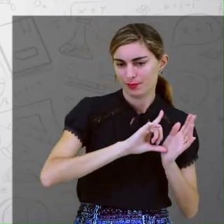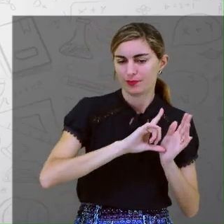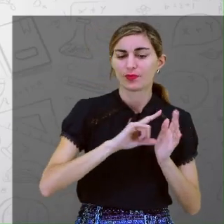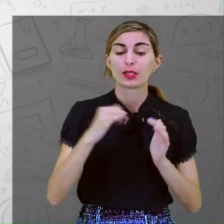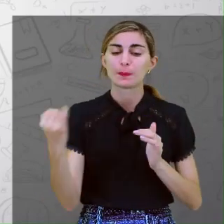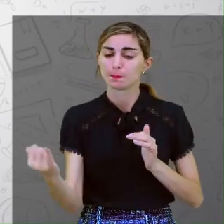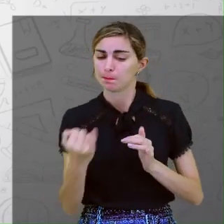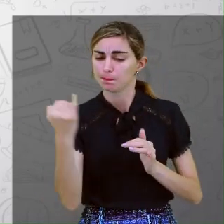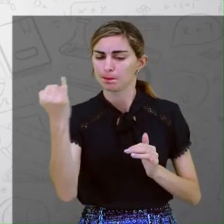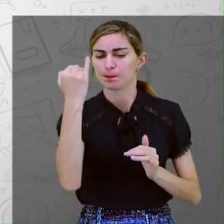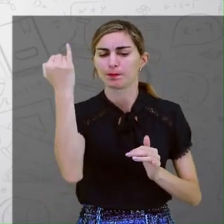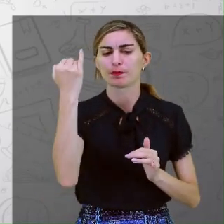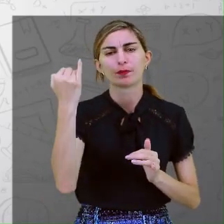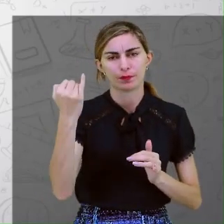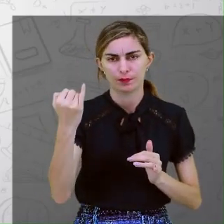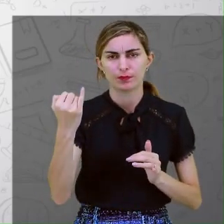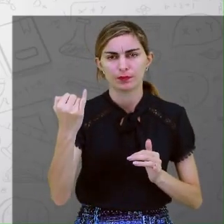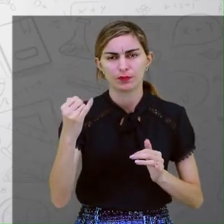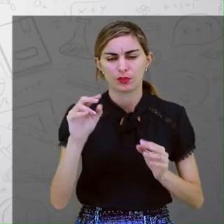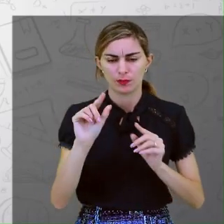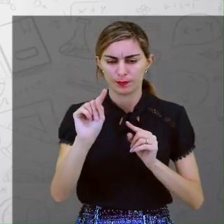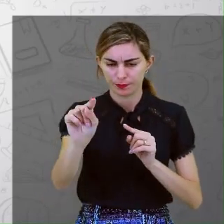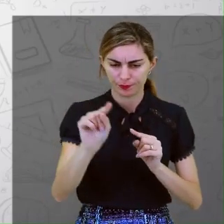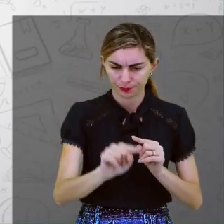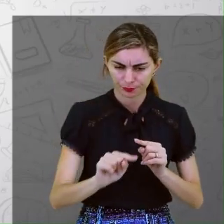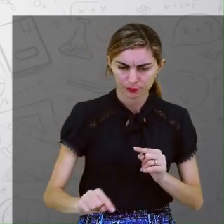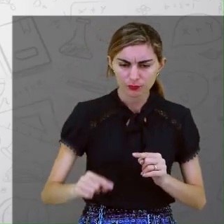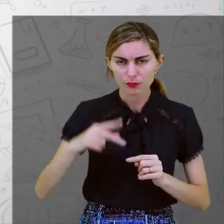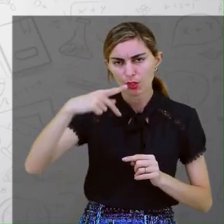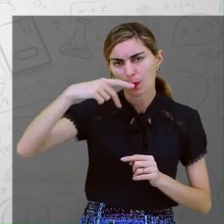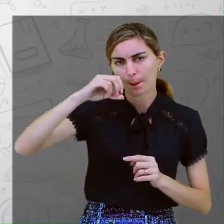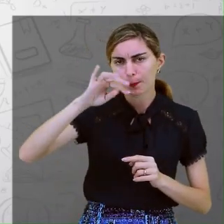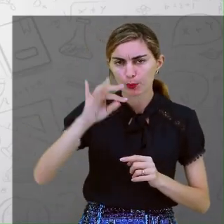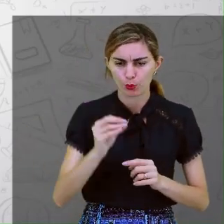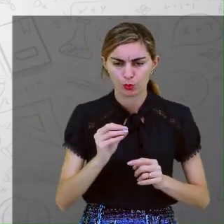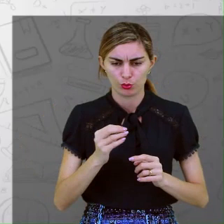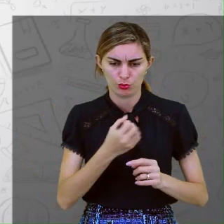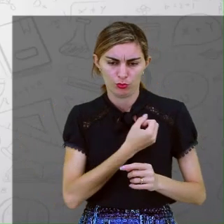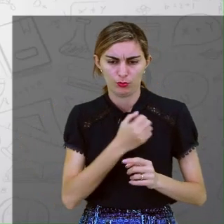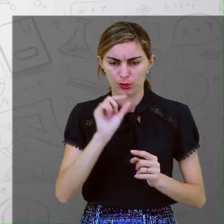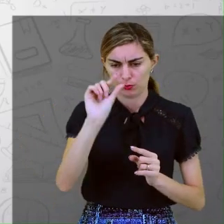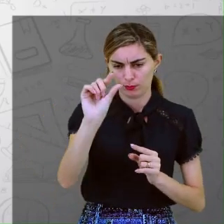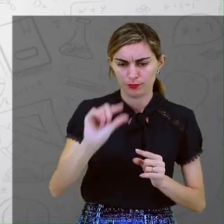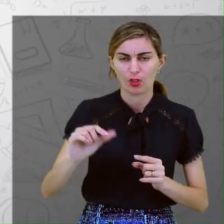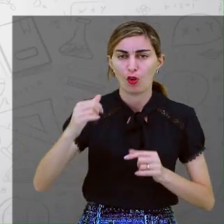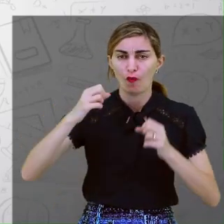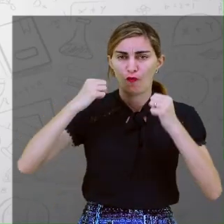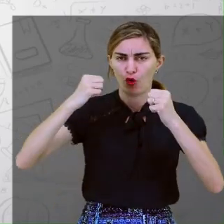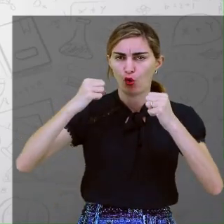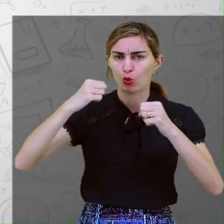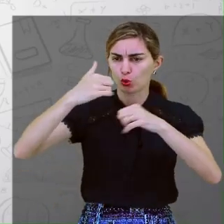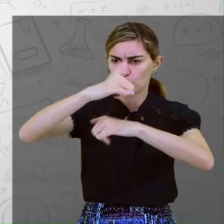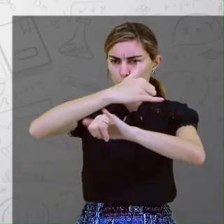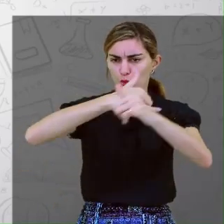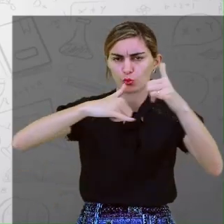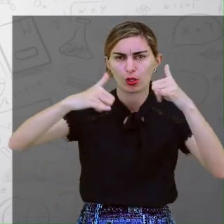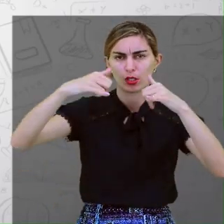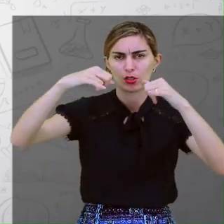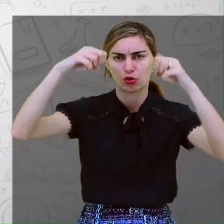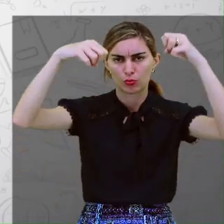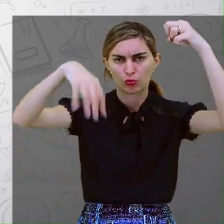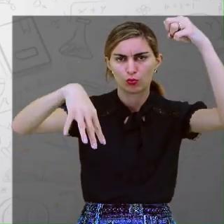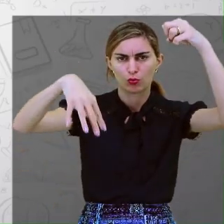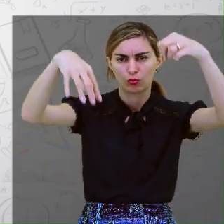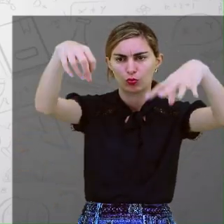é importante ali o lançamento daqueles pontos que vão trazer a força e a luz para o ambiente ou para a